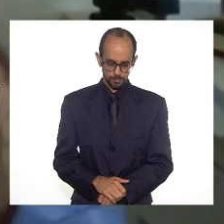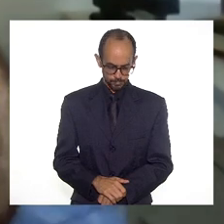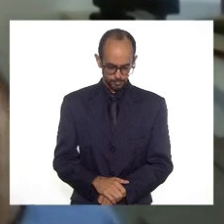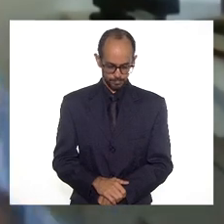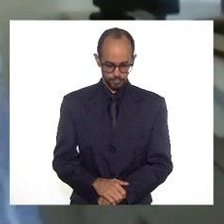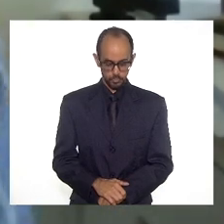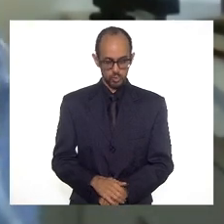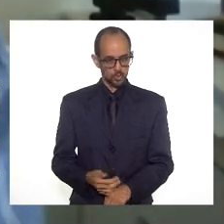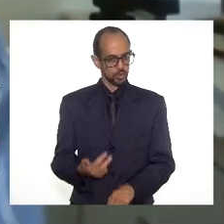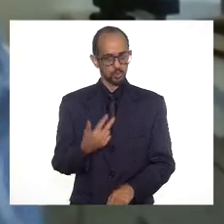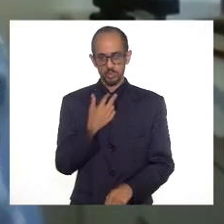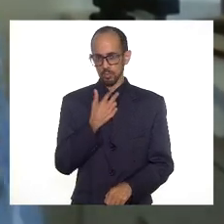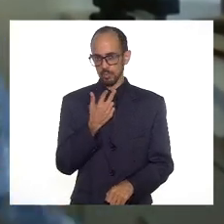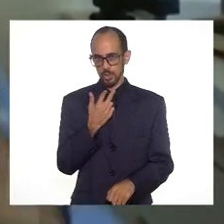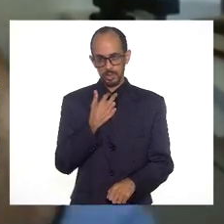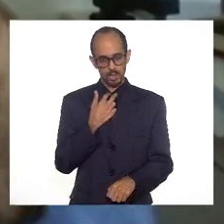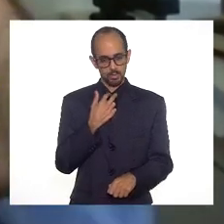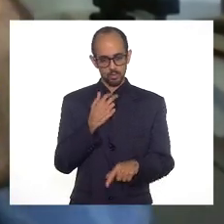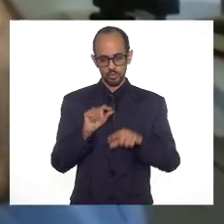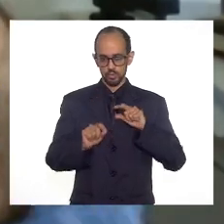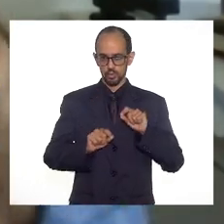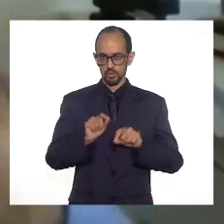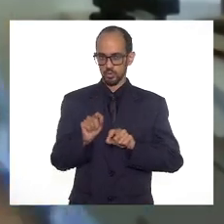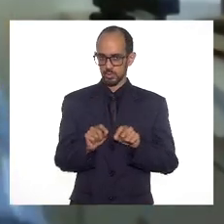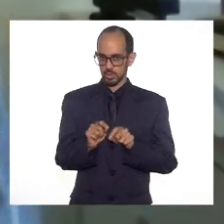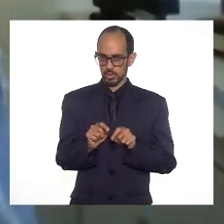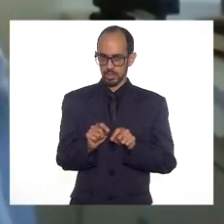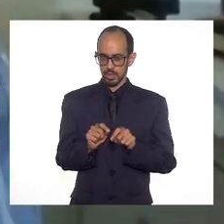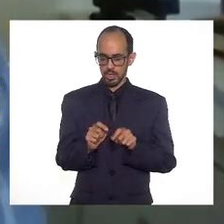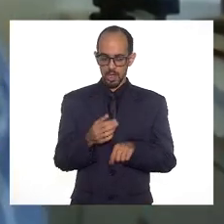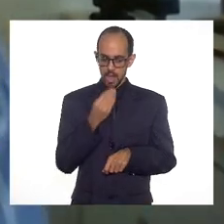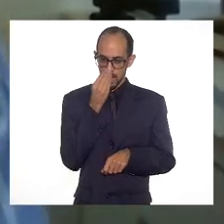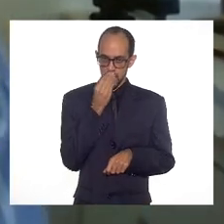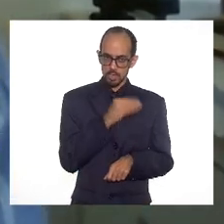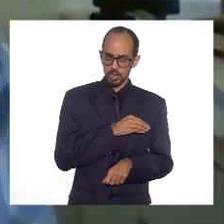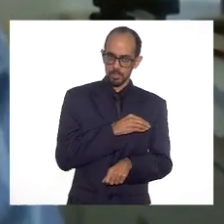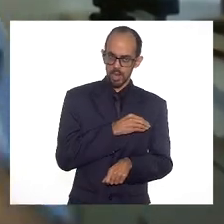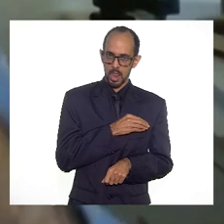Nós não podemos deixar o servidor público